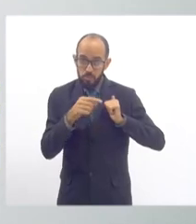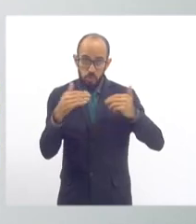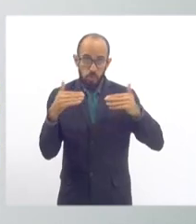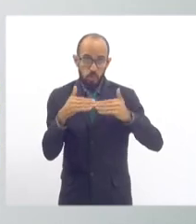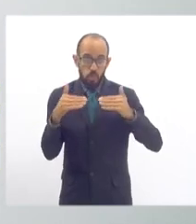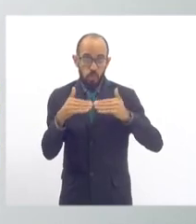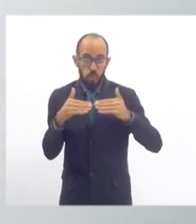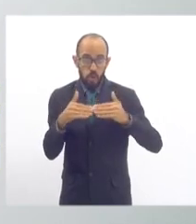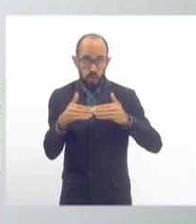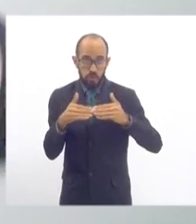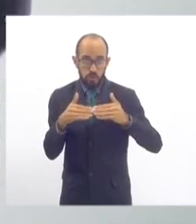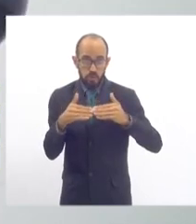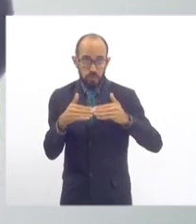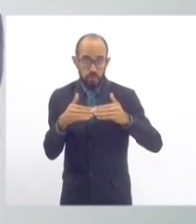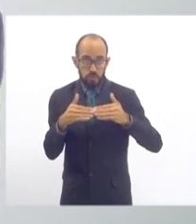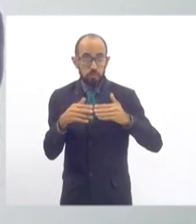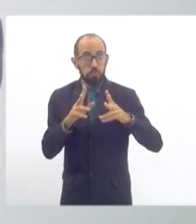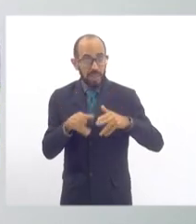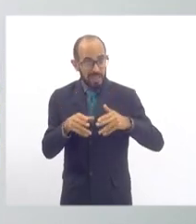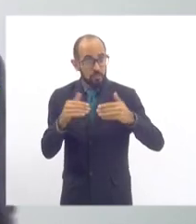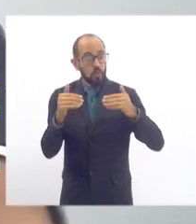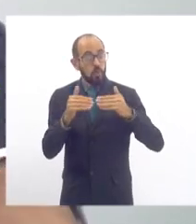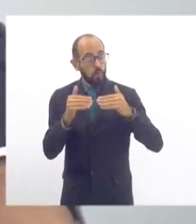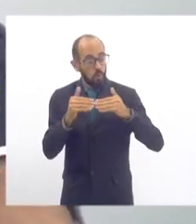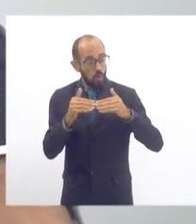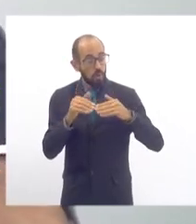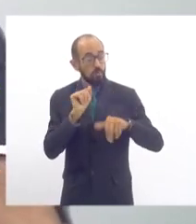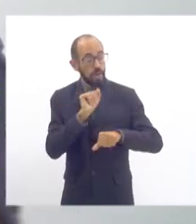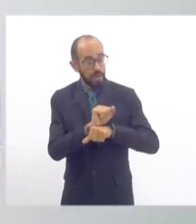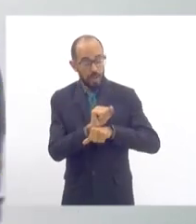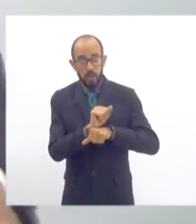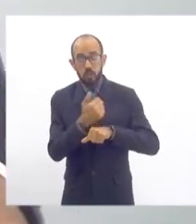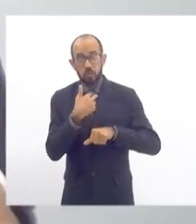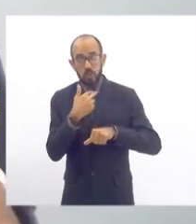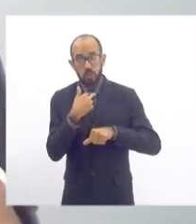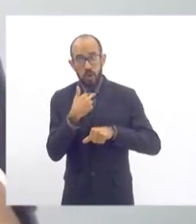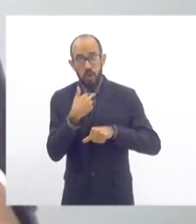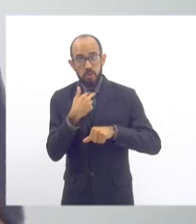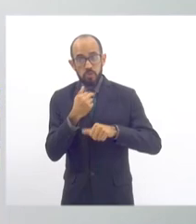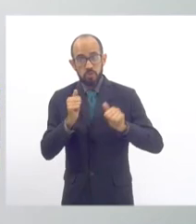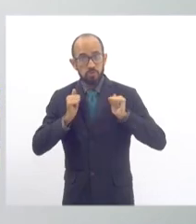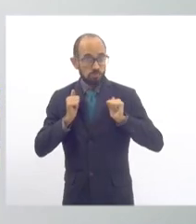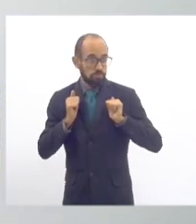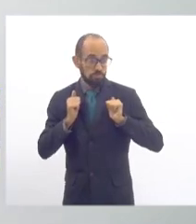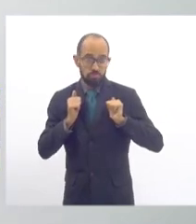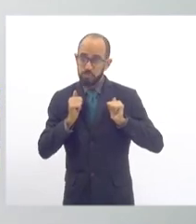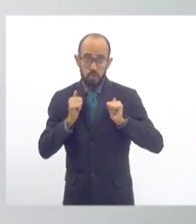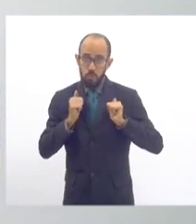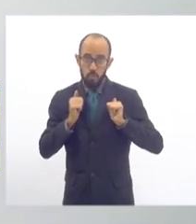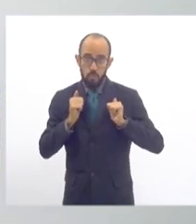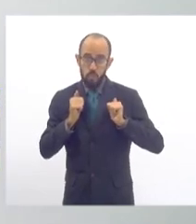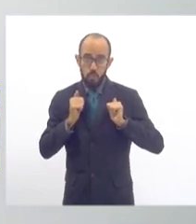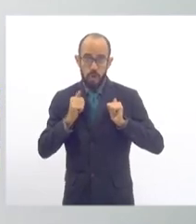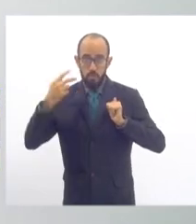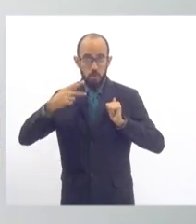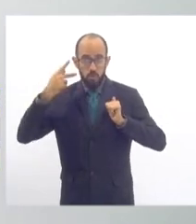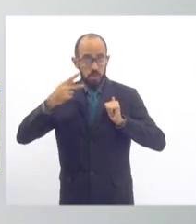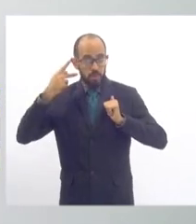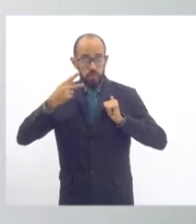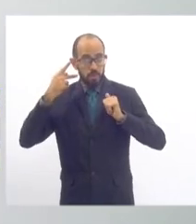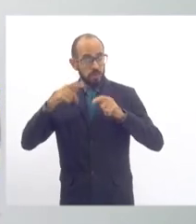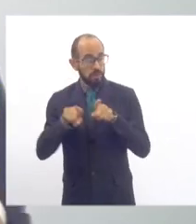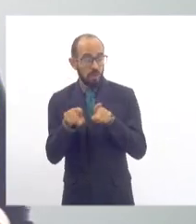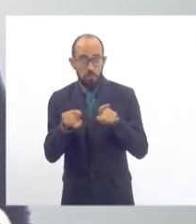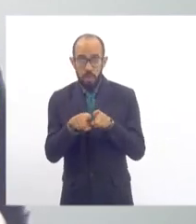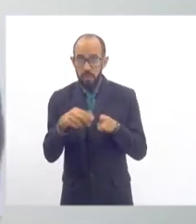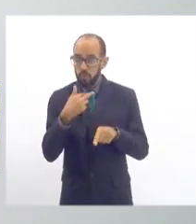tem que paralisar mesmo. Tal. Ainda que eu achasse isso, eu não posso, a gente não pode se omitir. A Procuradoria não pode se omitir.